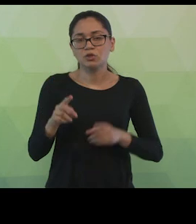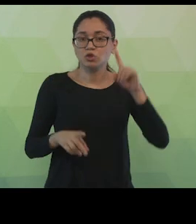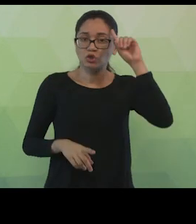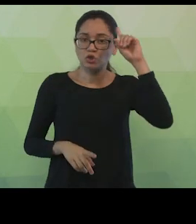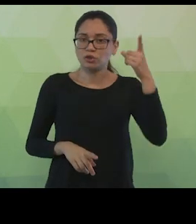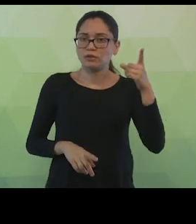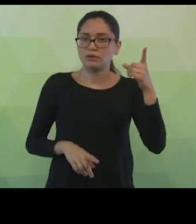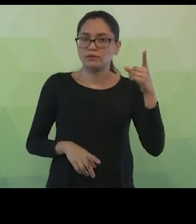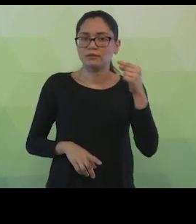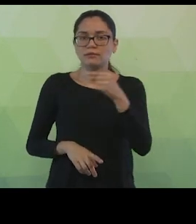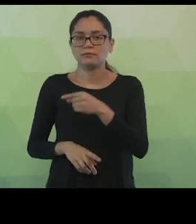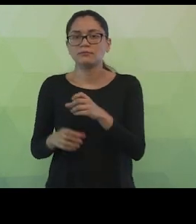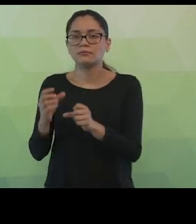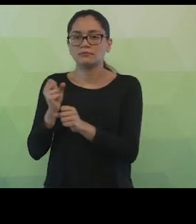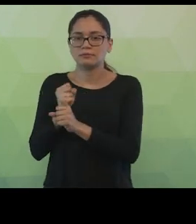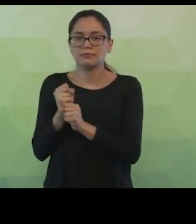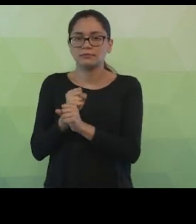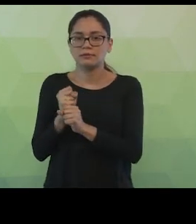em